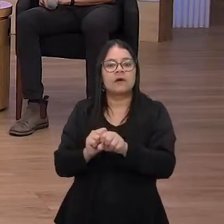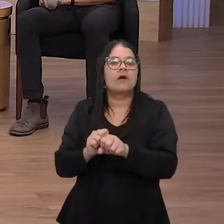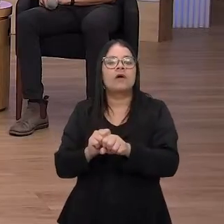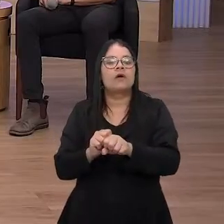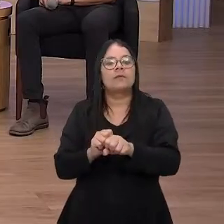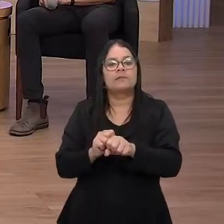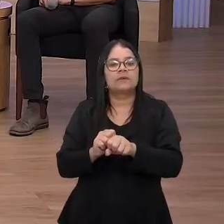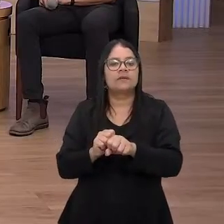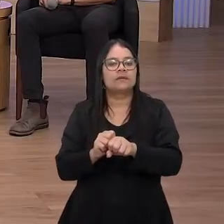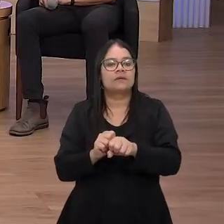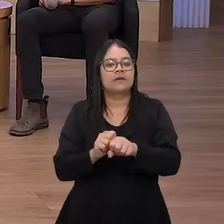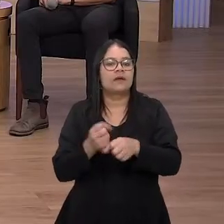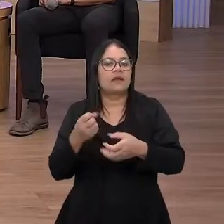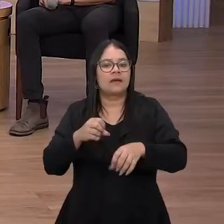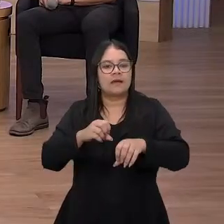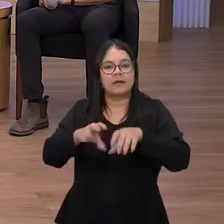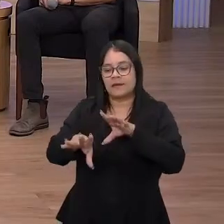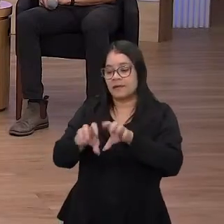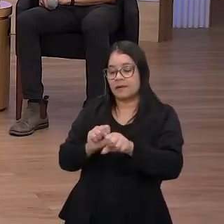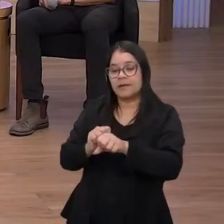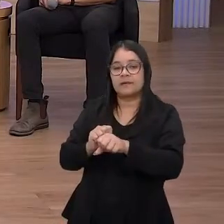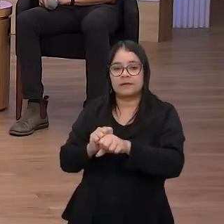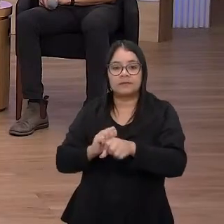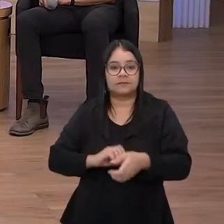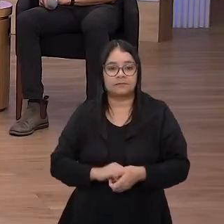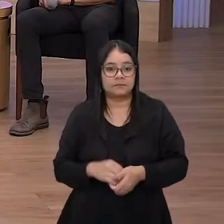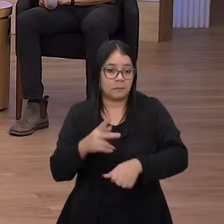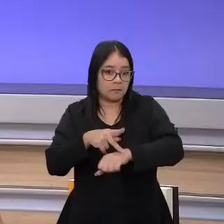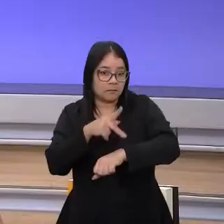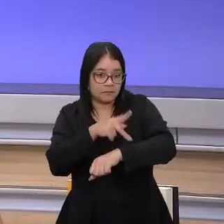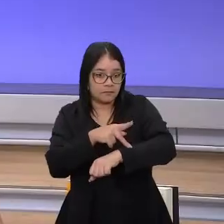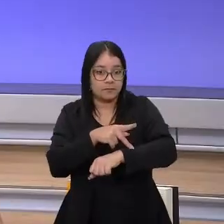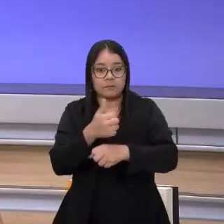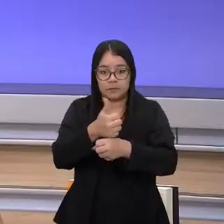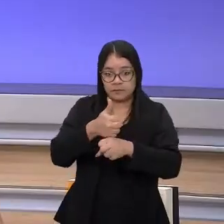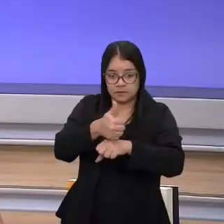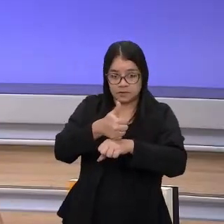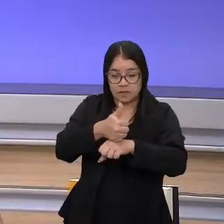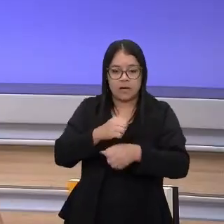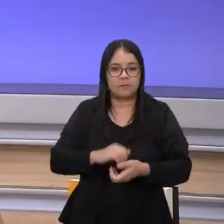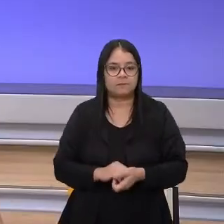são as ações que nós estamos fazendo para impactar esses novos cidadãos, né?